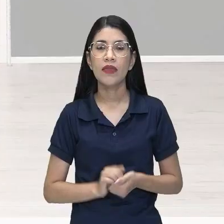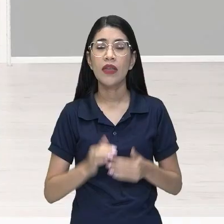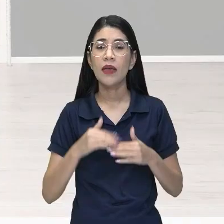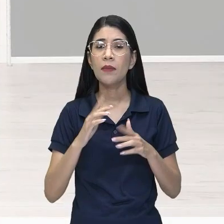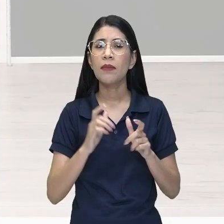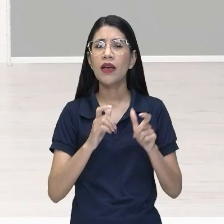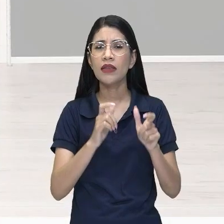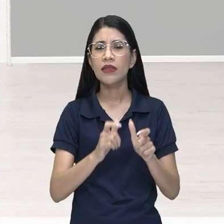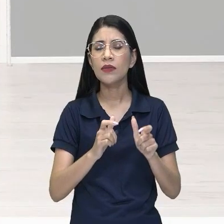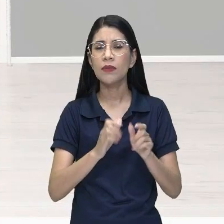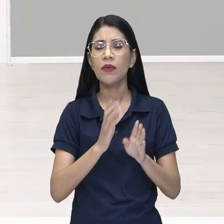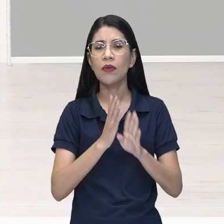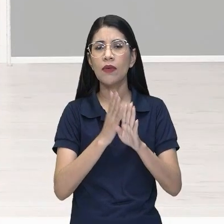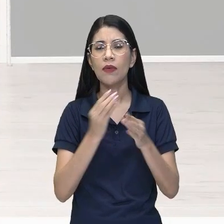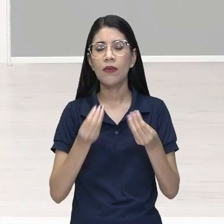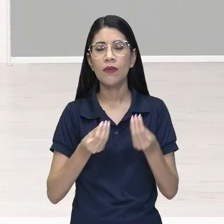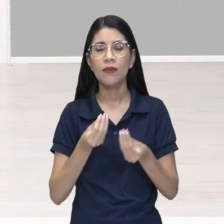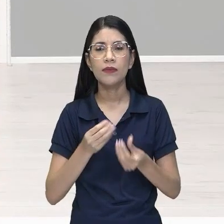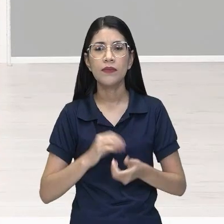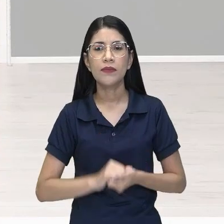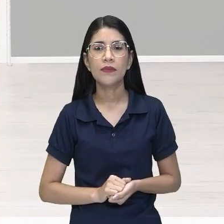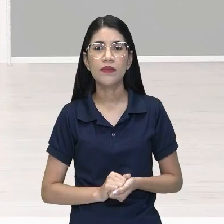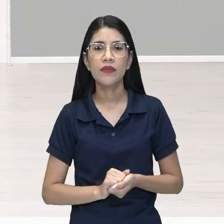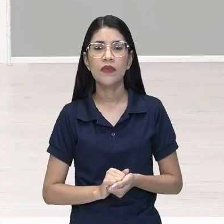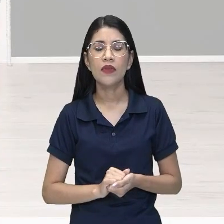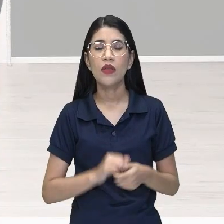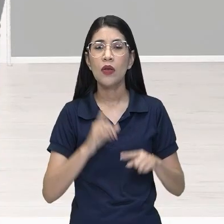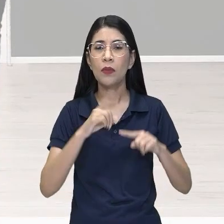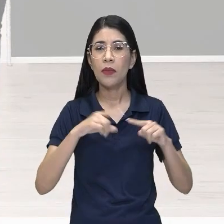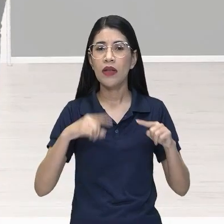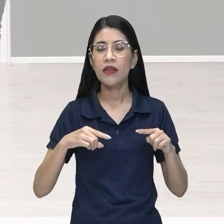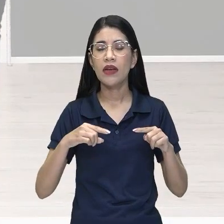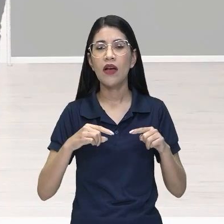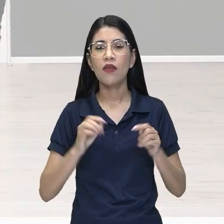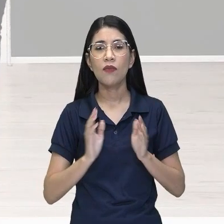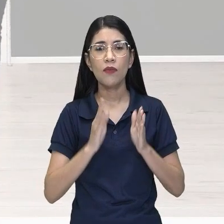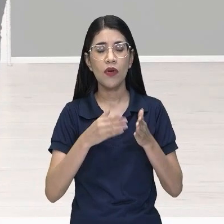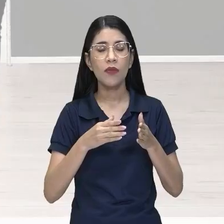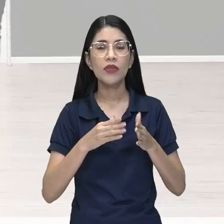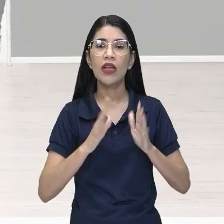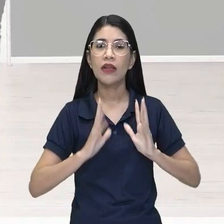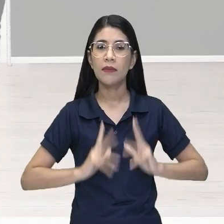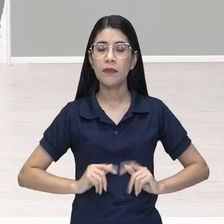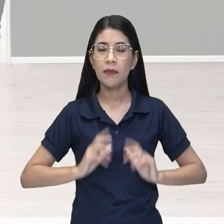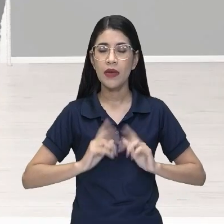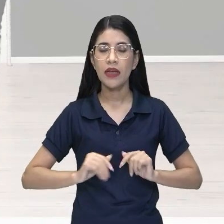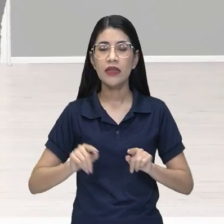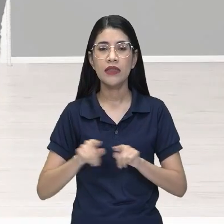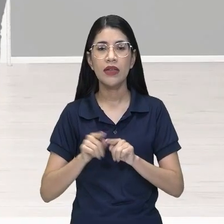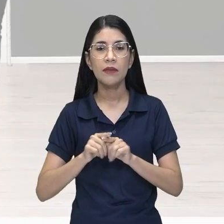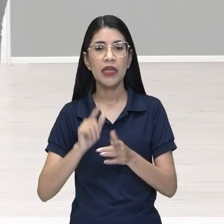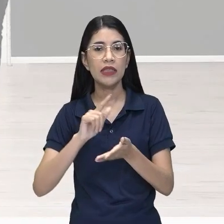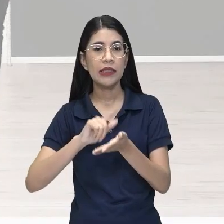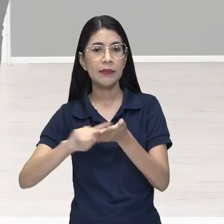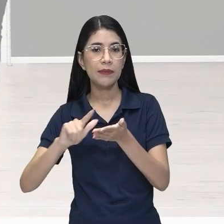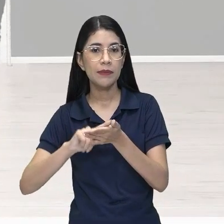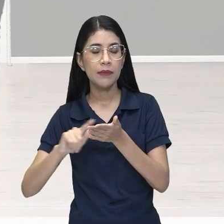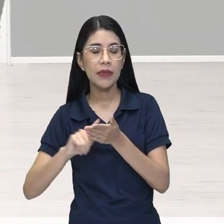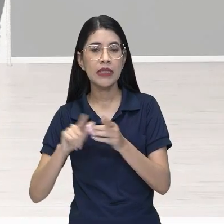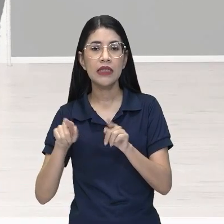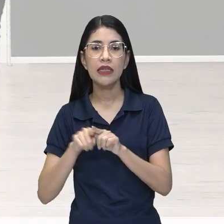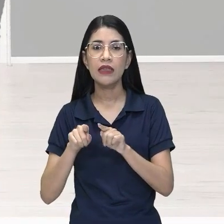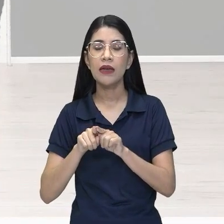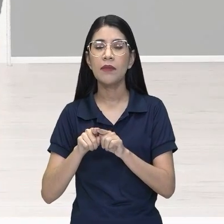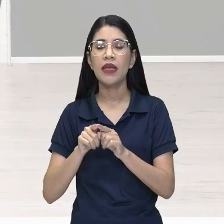presentes, professora? Elas estão presentes nos produtos de higiene, de limpeza e até